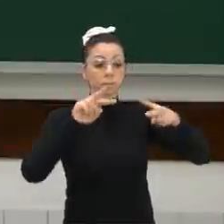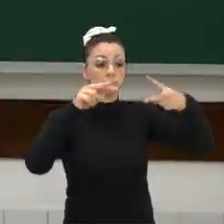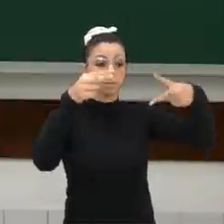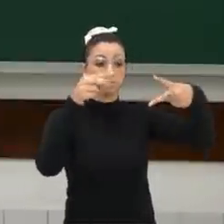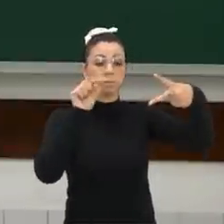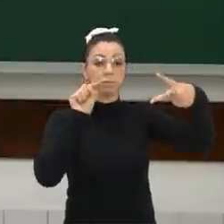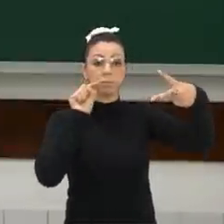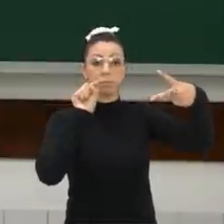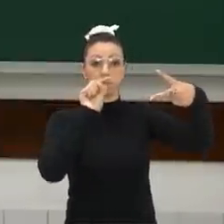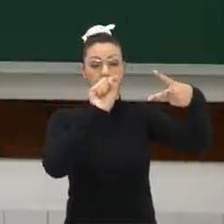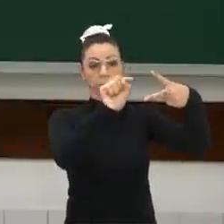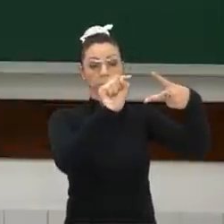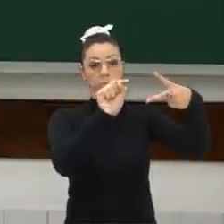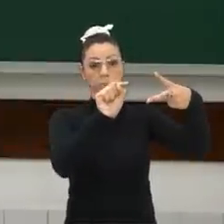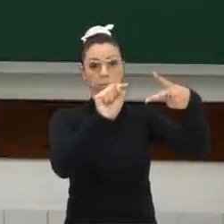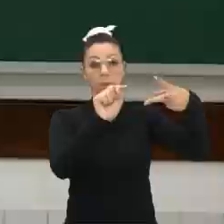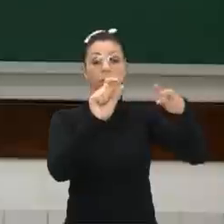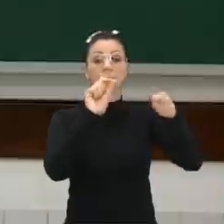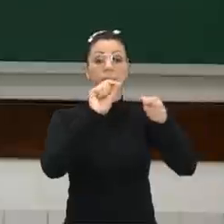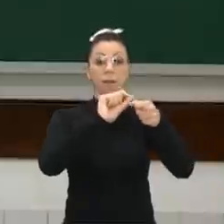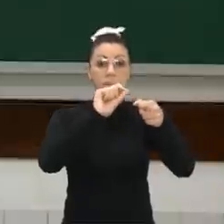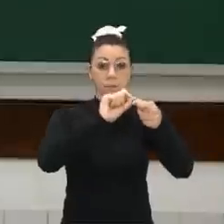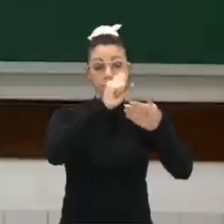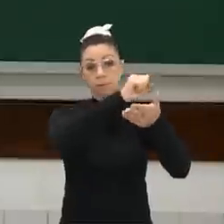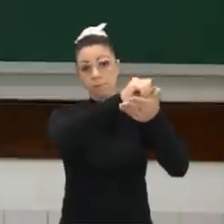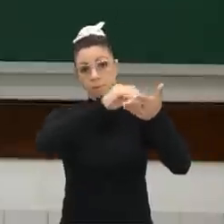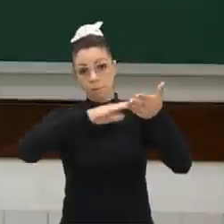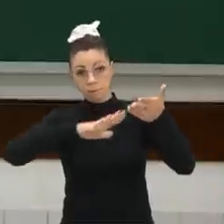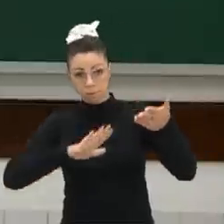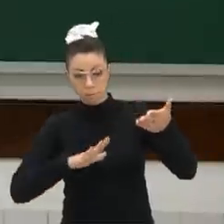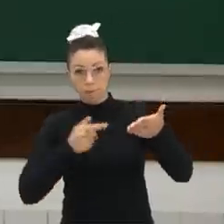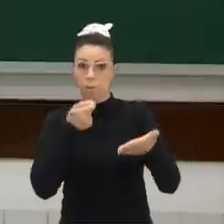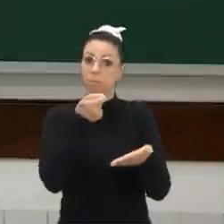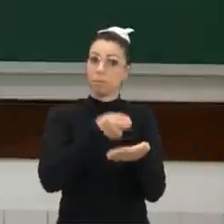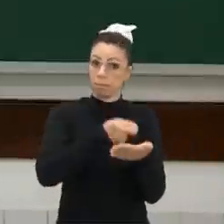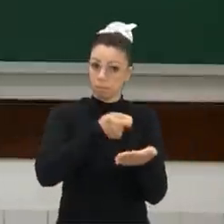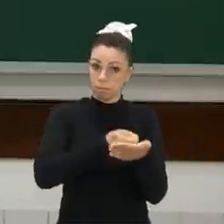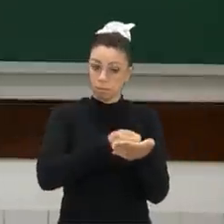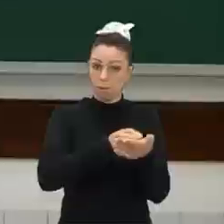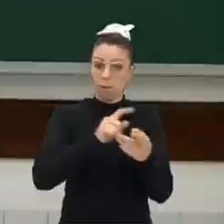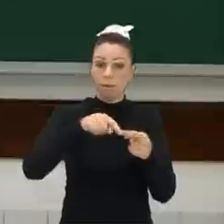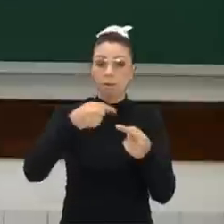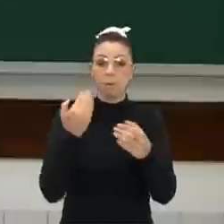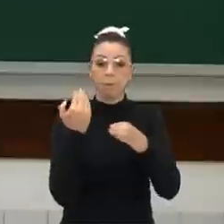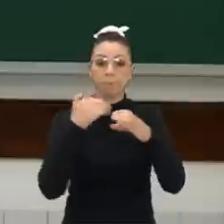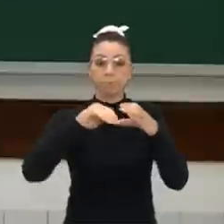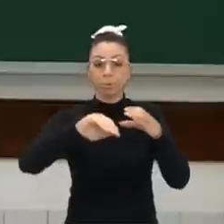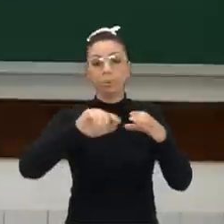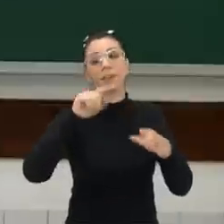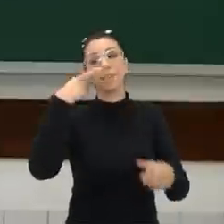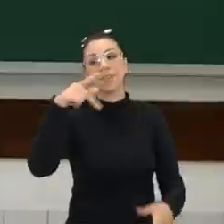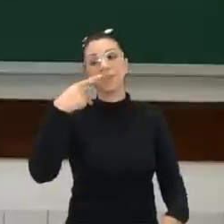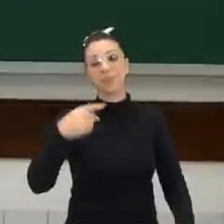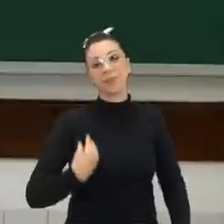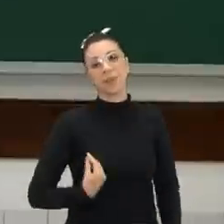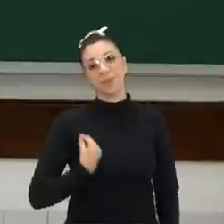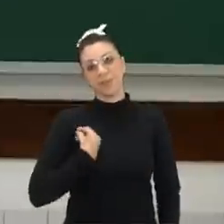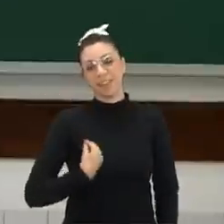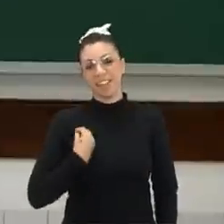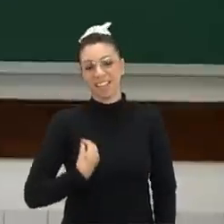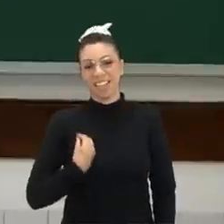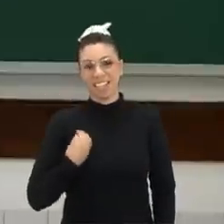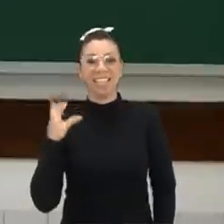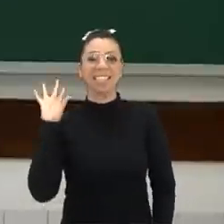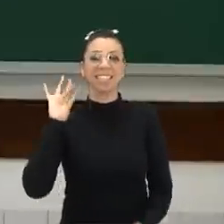naquele primeiro linkzinho, fazer aquela atividadezinha obrigatória e enviar. E a sua presença já